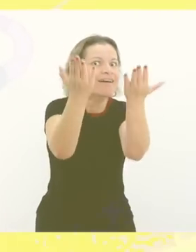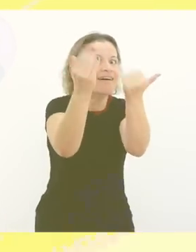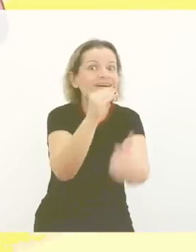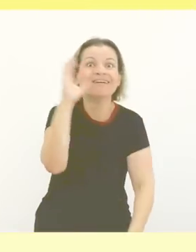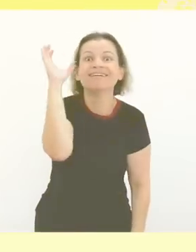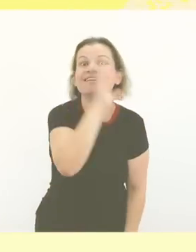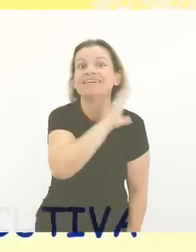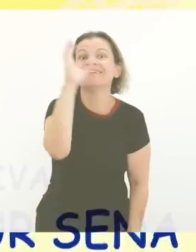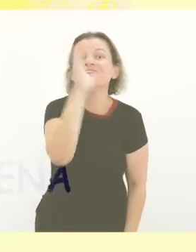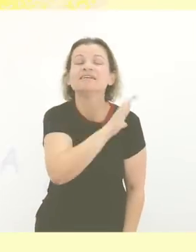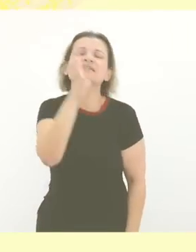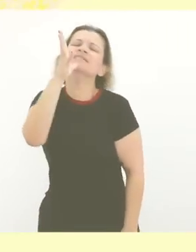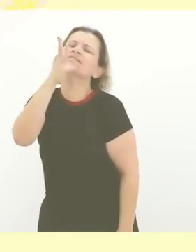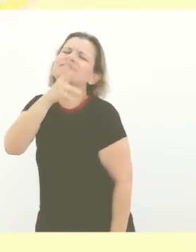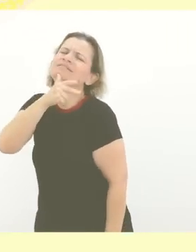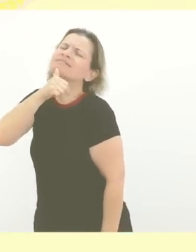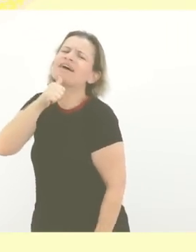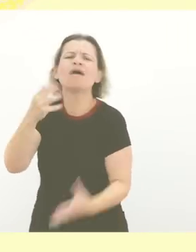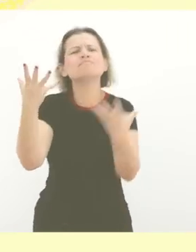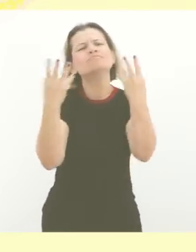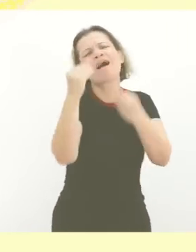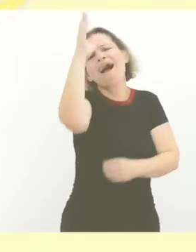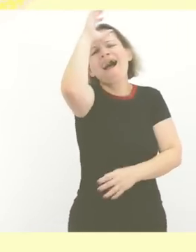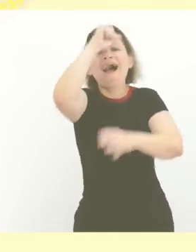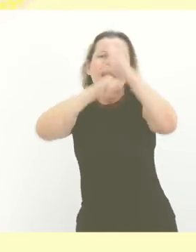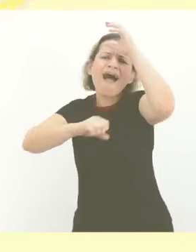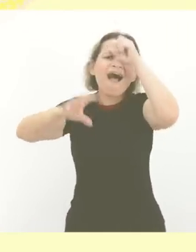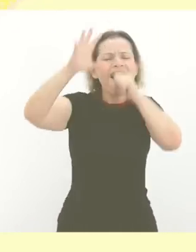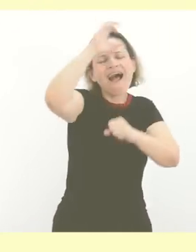Vem logo, sem demora, temos muito que